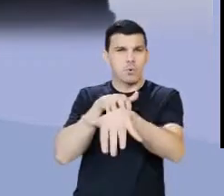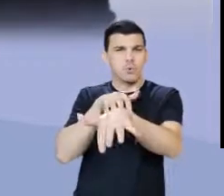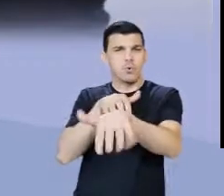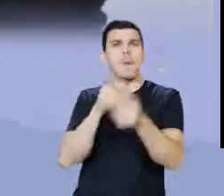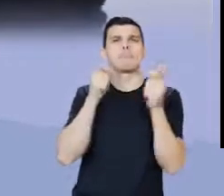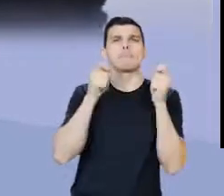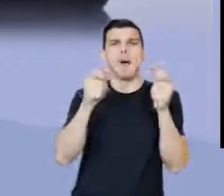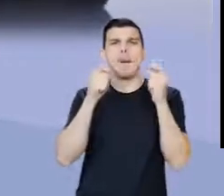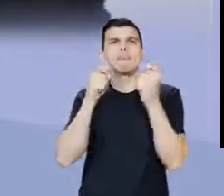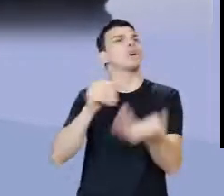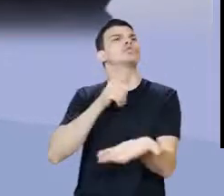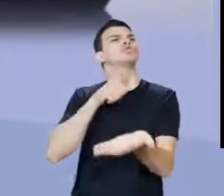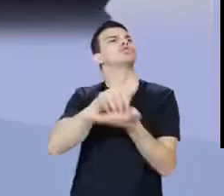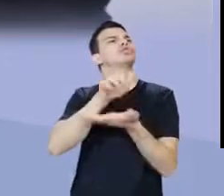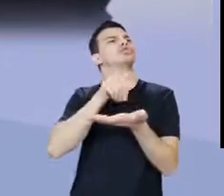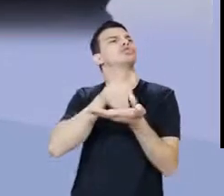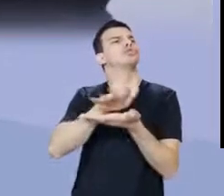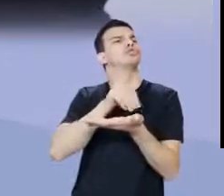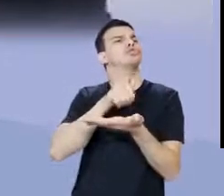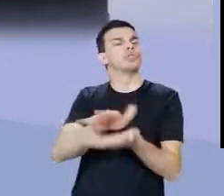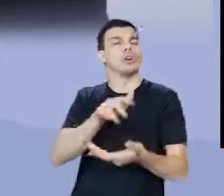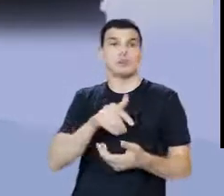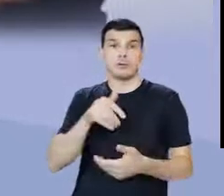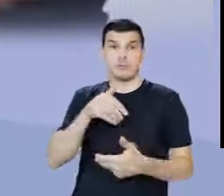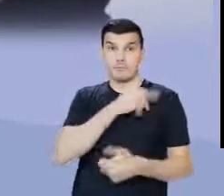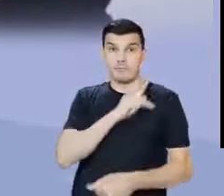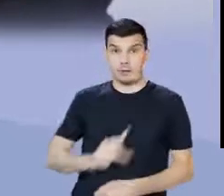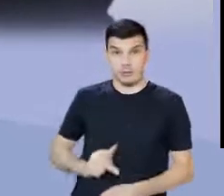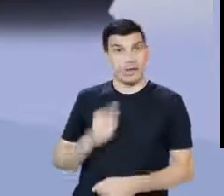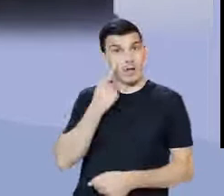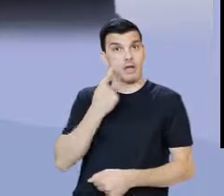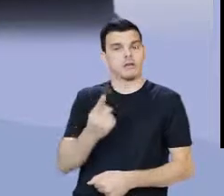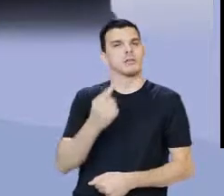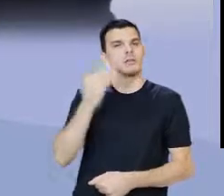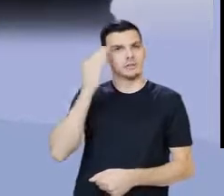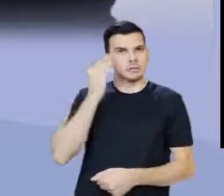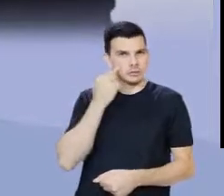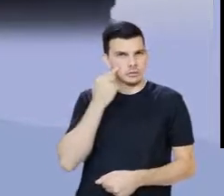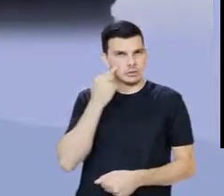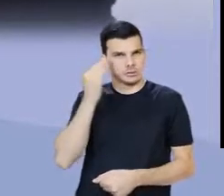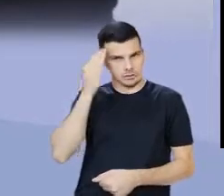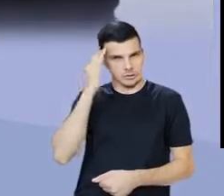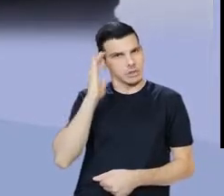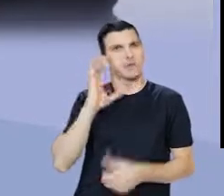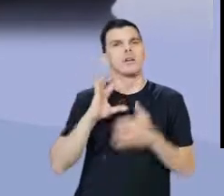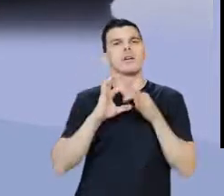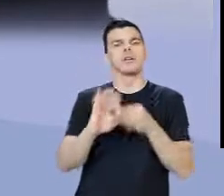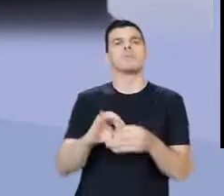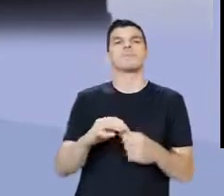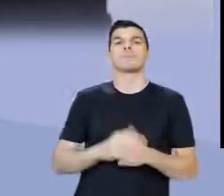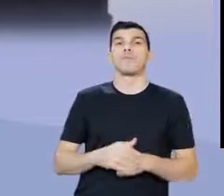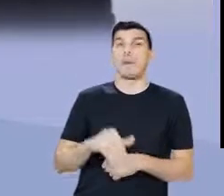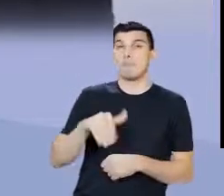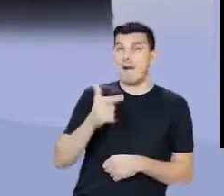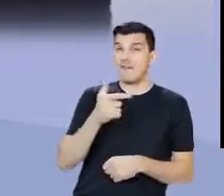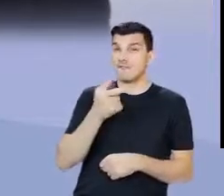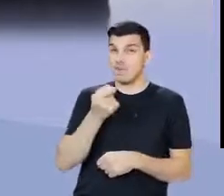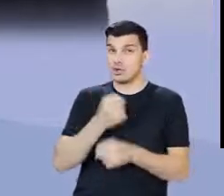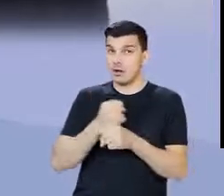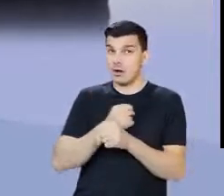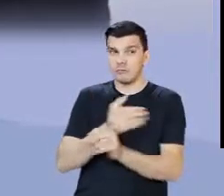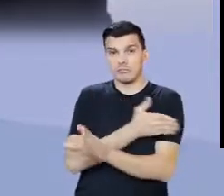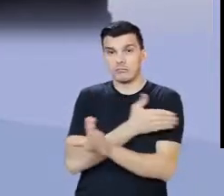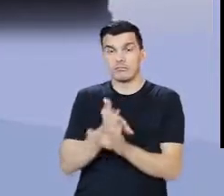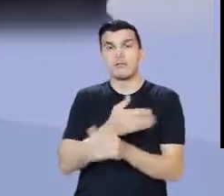e pressionando a queda do presidente eleito, então. Porque eu quero que você destaque uma coisa, meu aluno. Depois de mais de